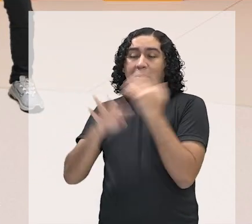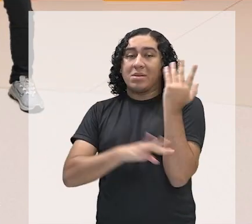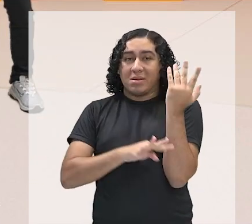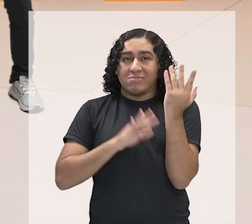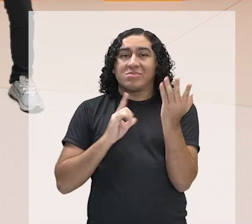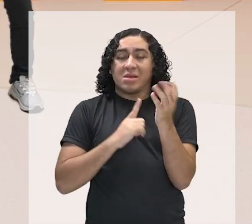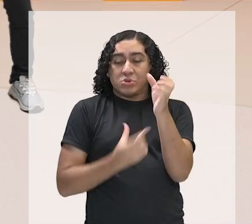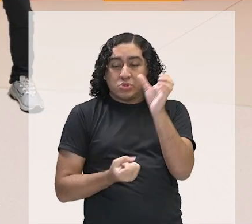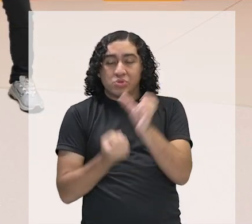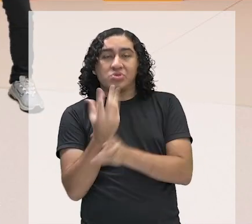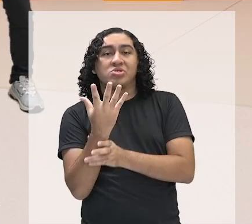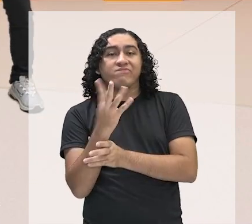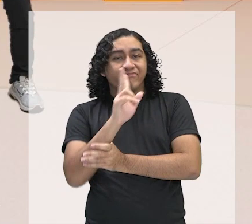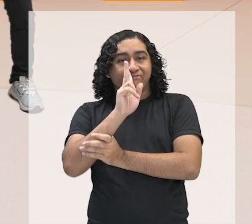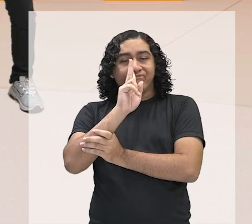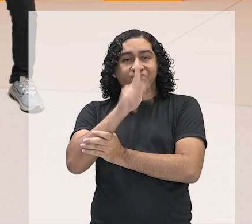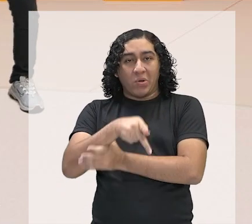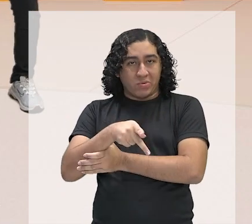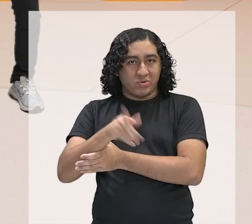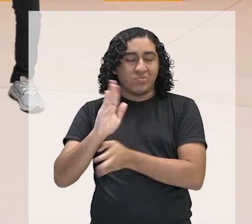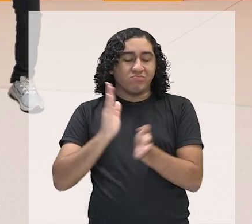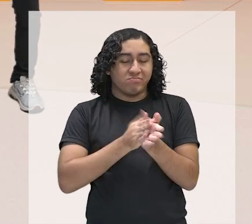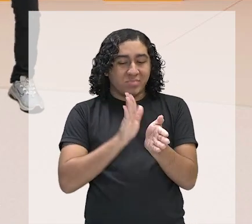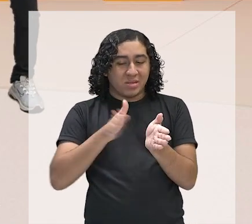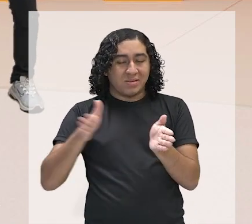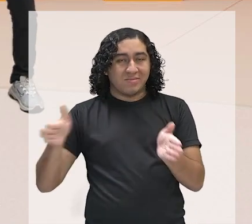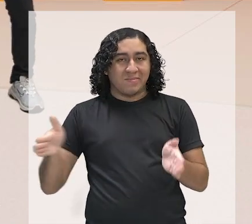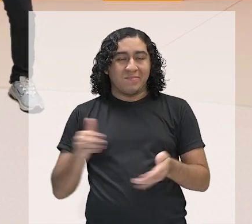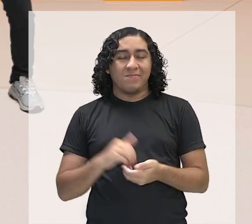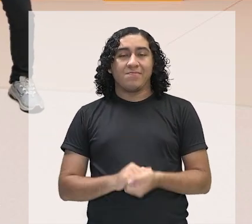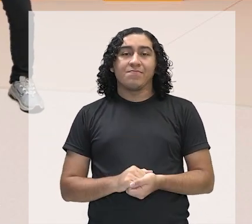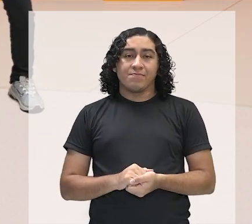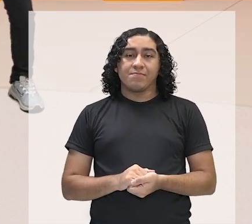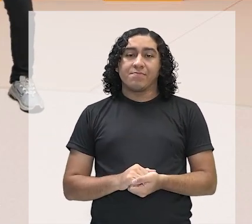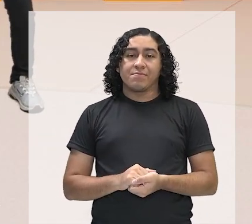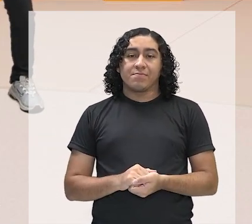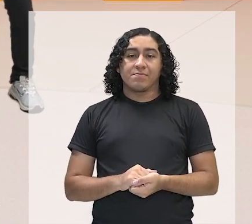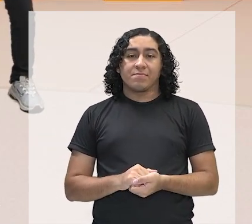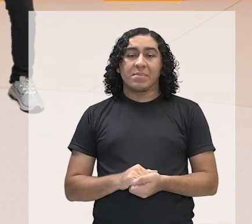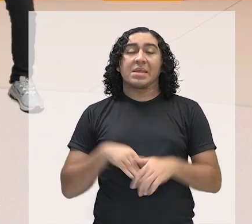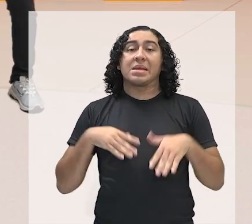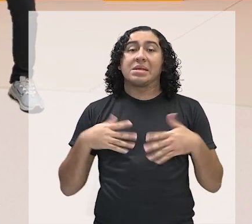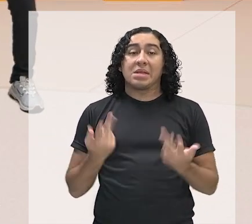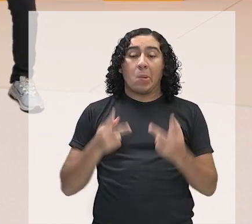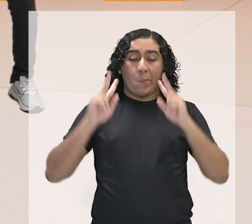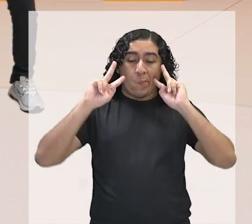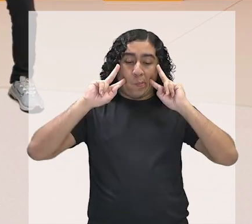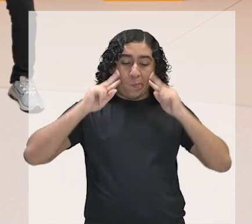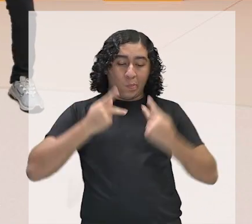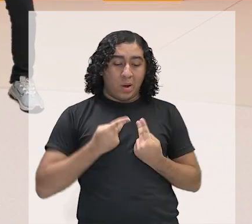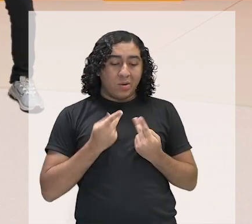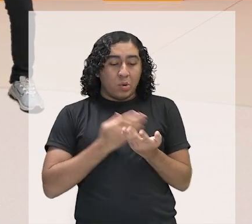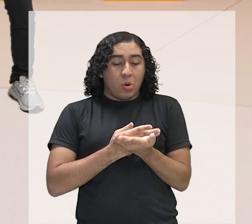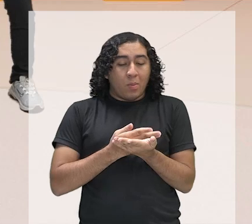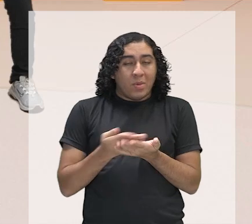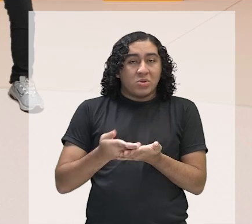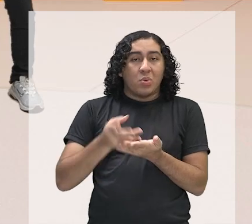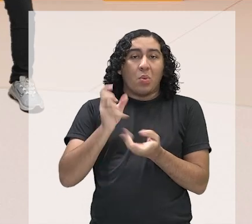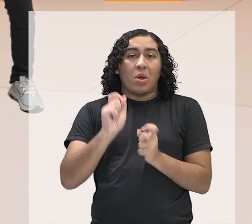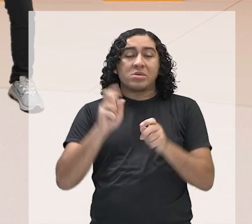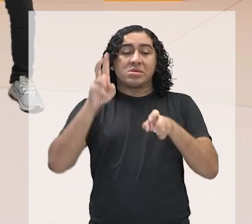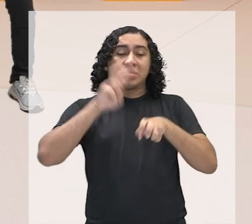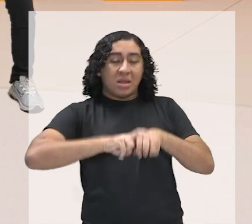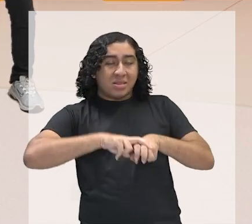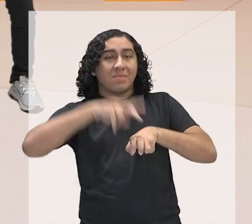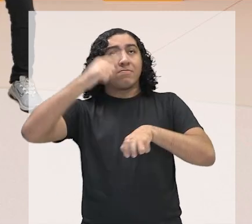e se intensificando ao longo desse período. É isso que vai fazer com que o homem ele comece a pensar no